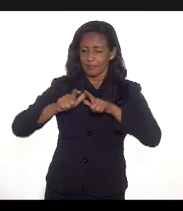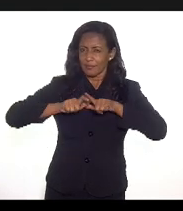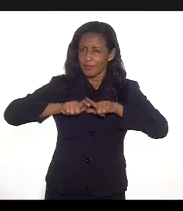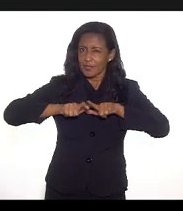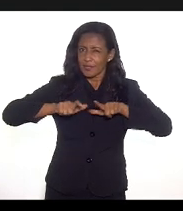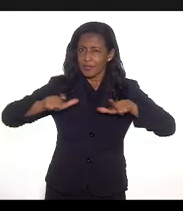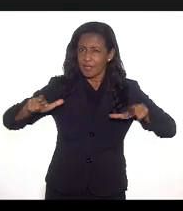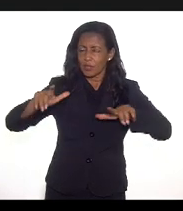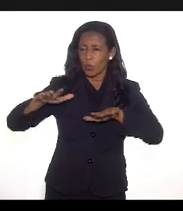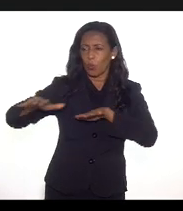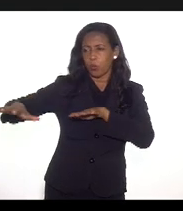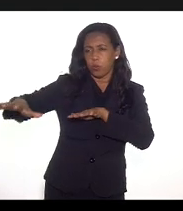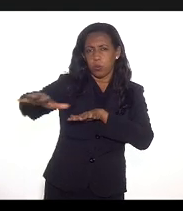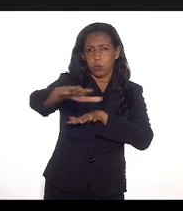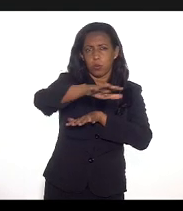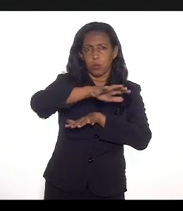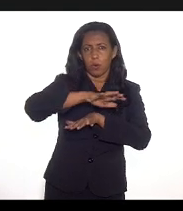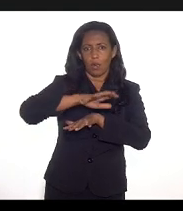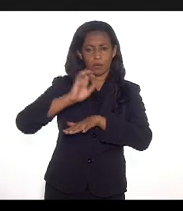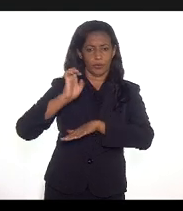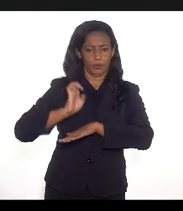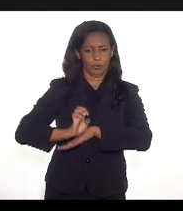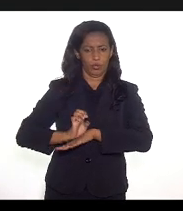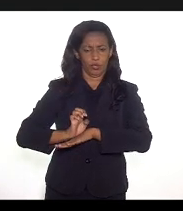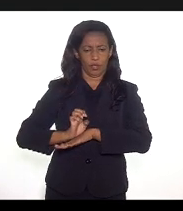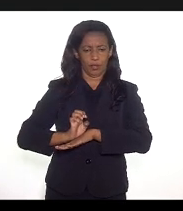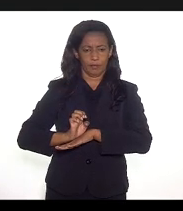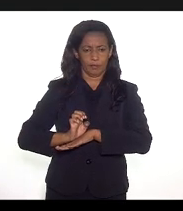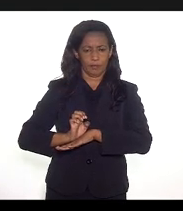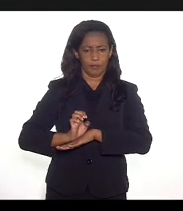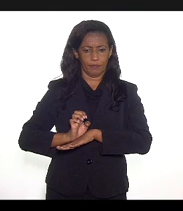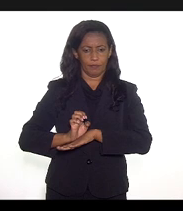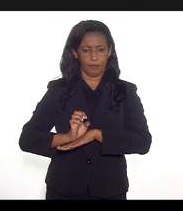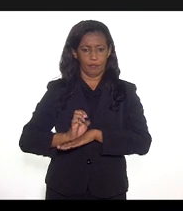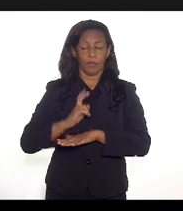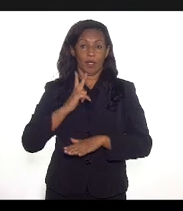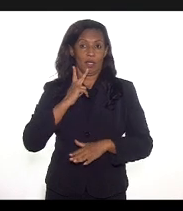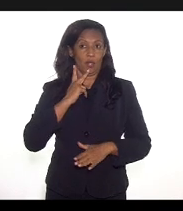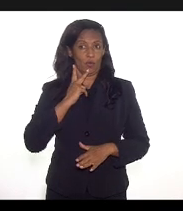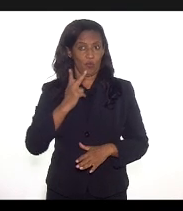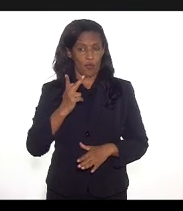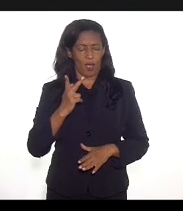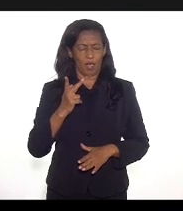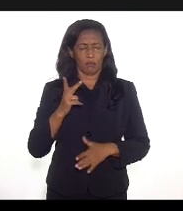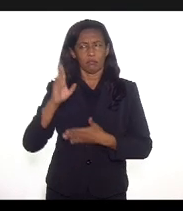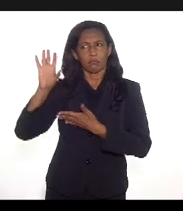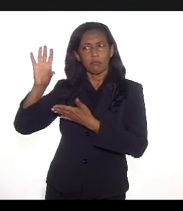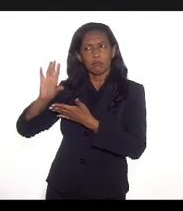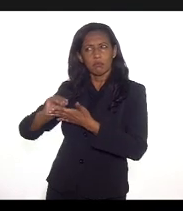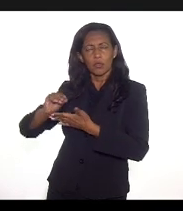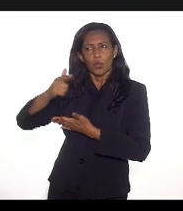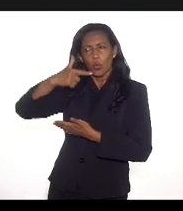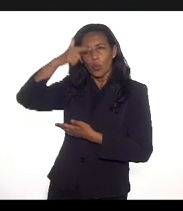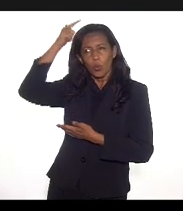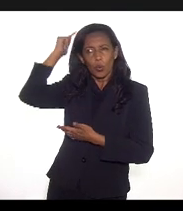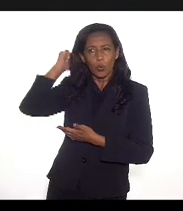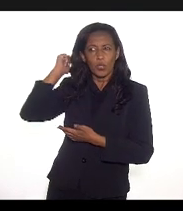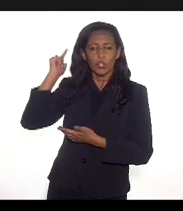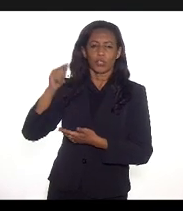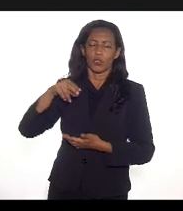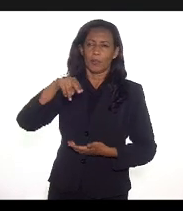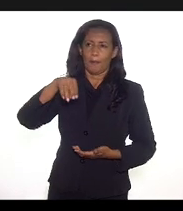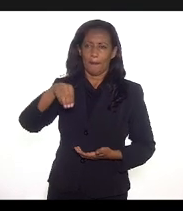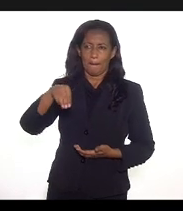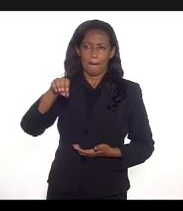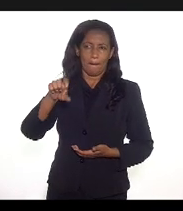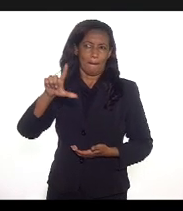áreas estruturais para o Estado. Não é isso. E aí eu falo de uma palavra usada pelo Luiz, eu fiquei muito atento pela palavra do Luiz Melo, ele disse,